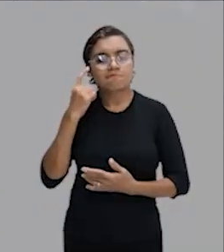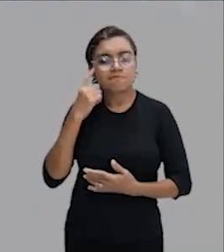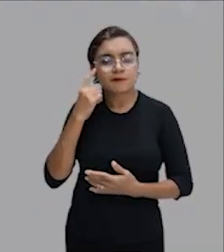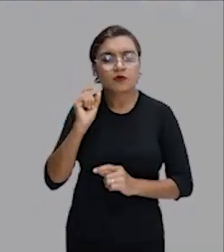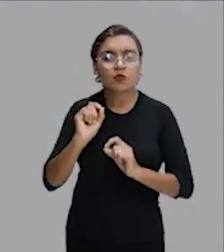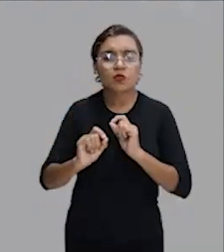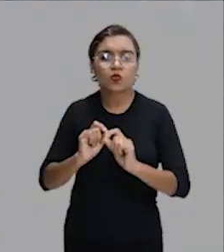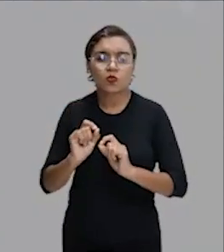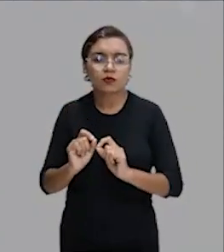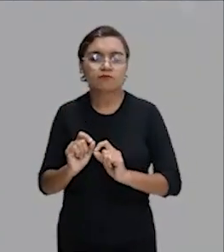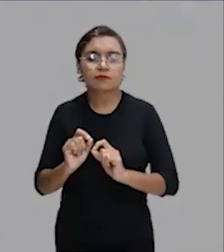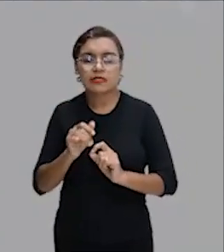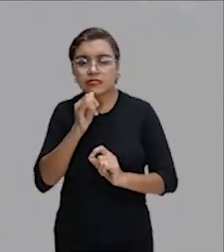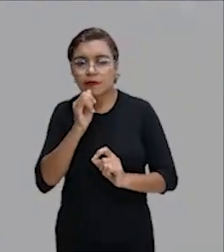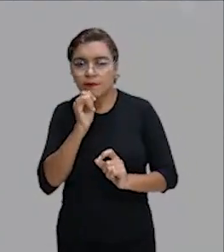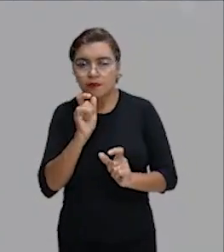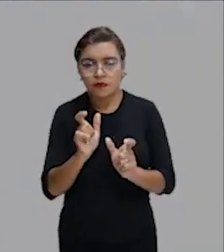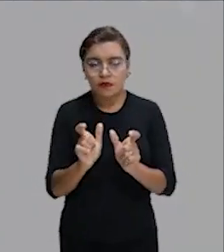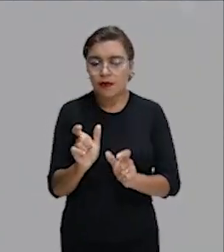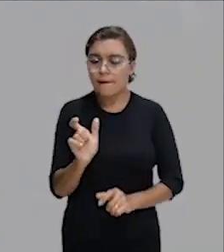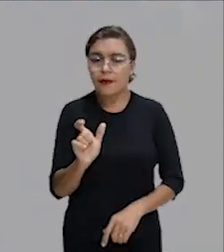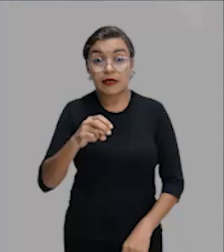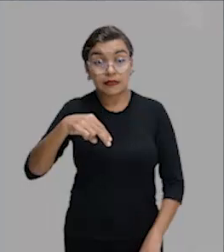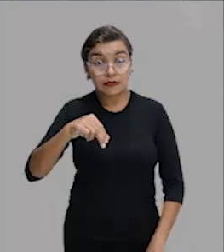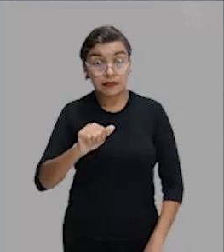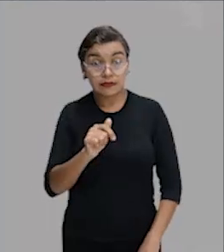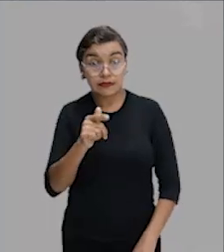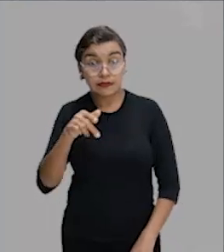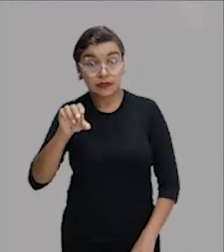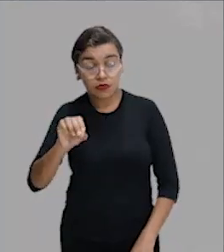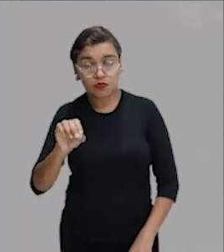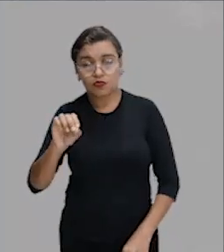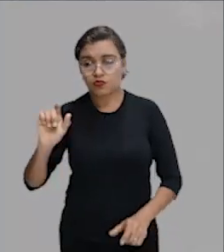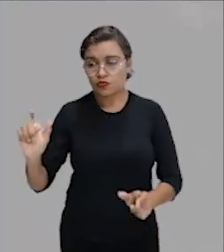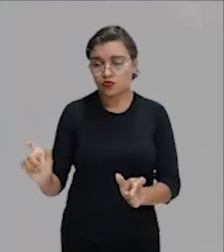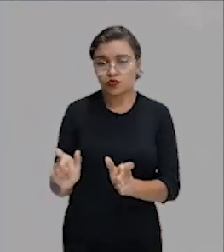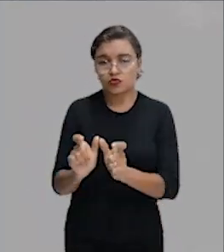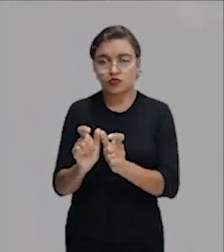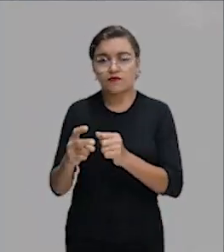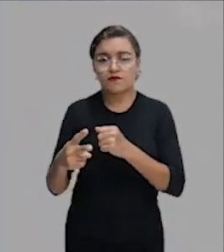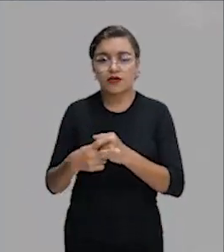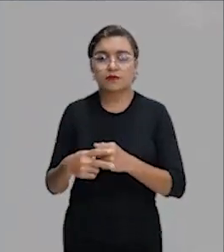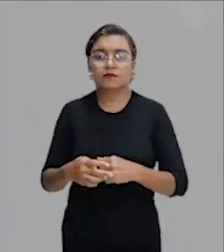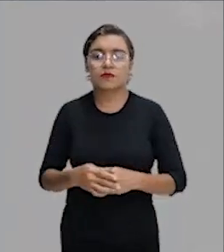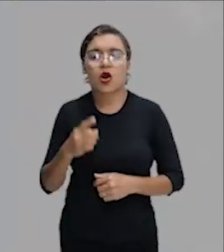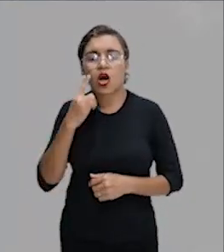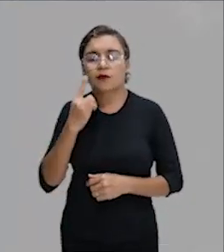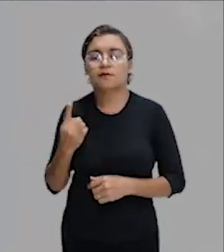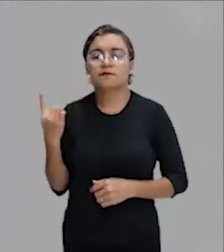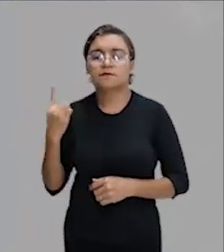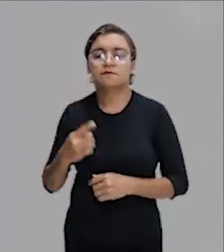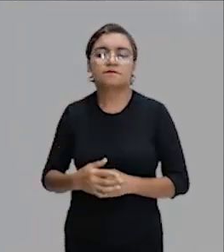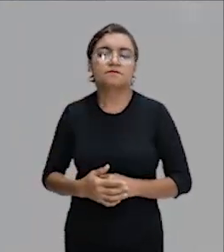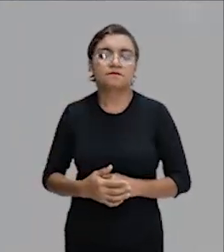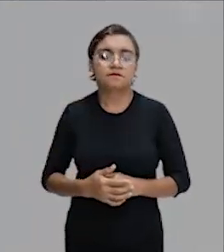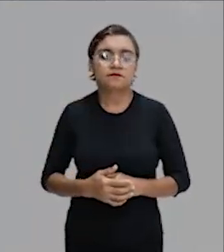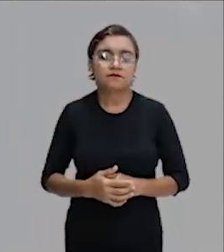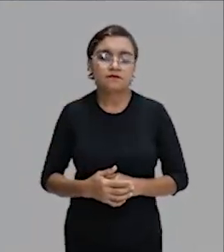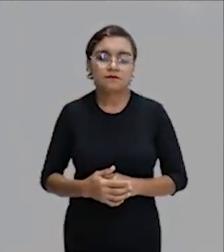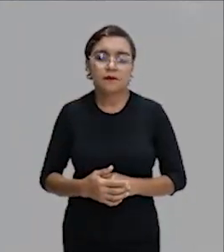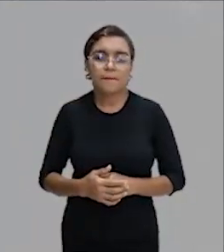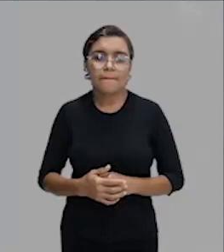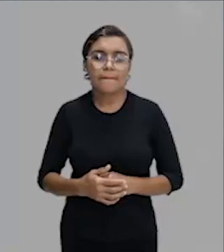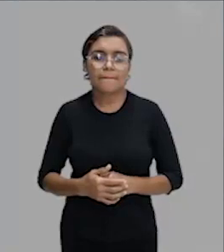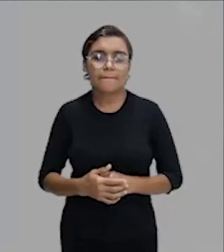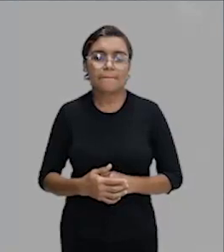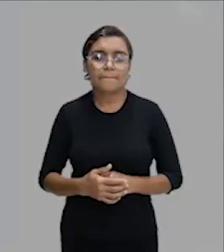contrações, que é quando você junta o não com o verbo. He has not forgotten his keys. Ou